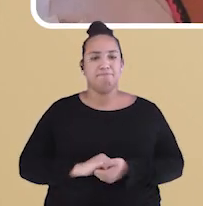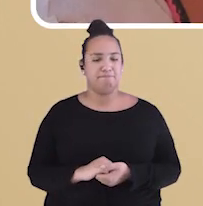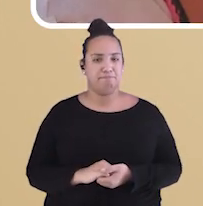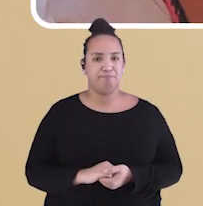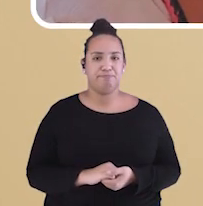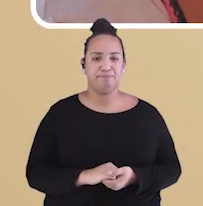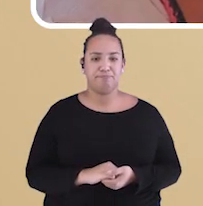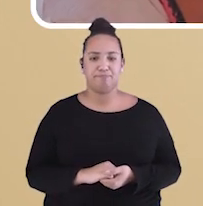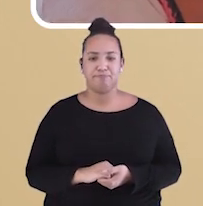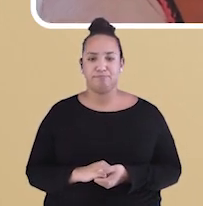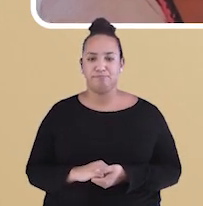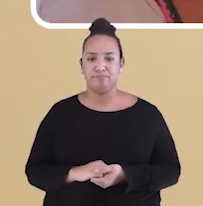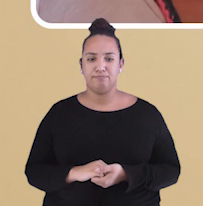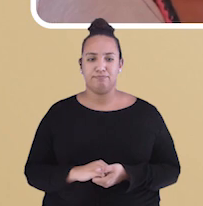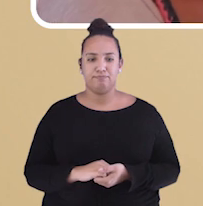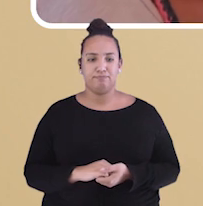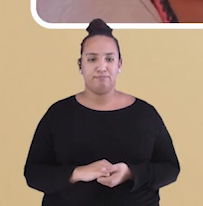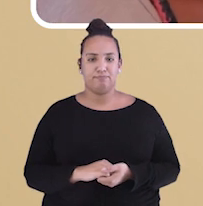diversidade.